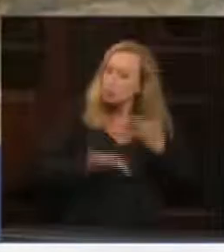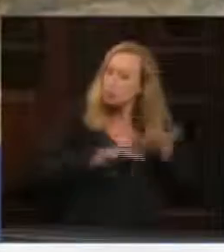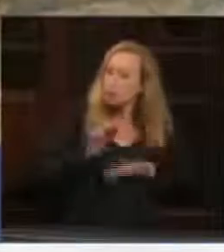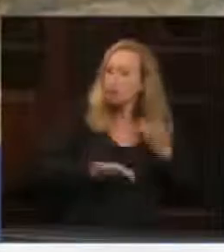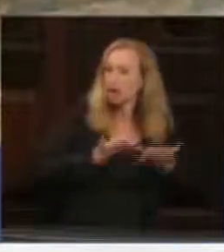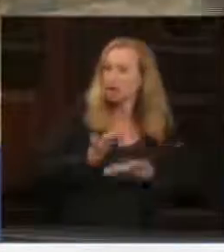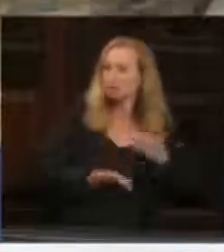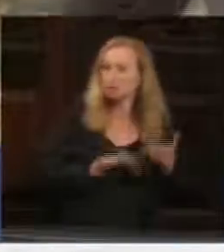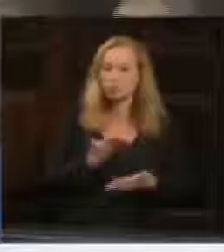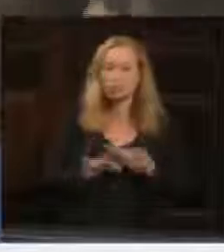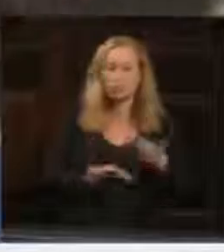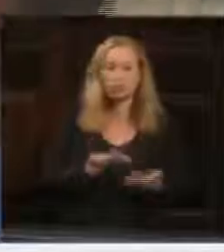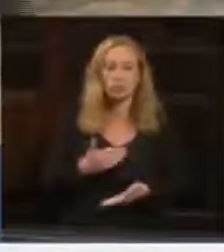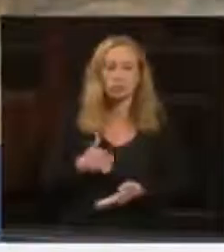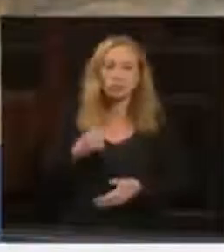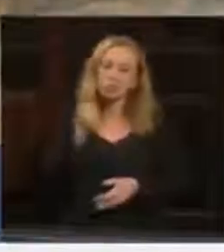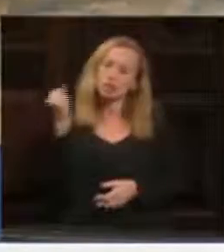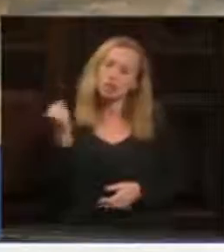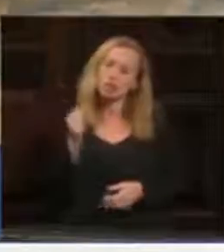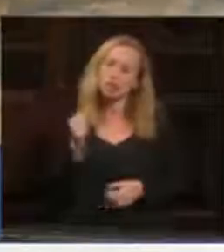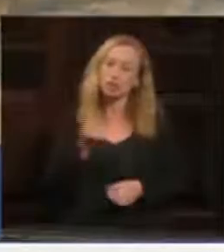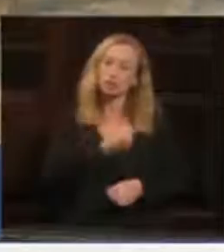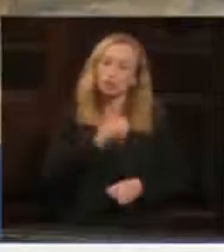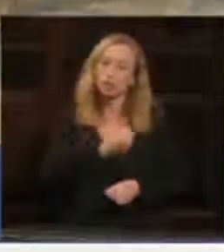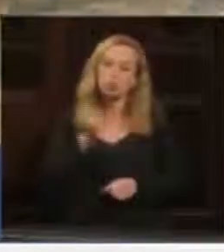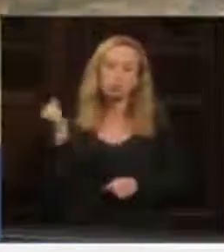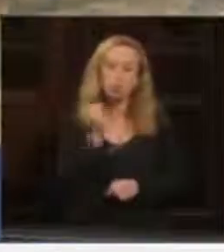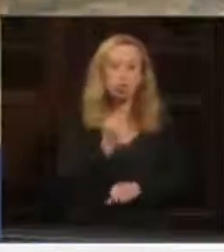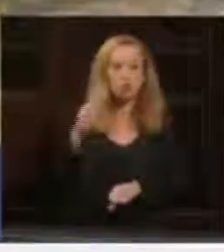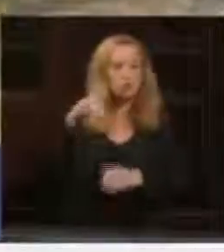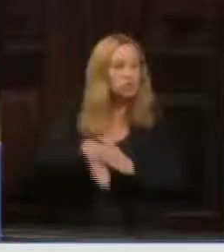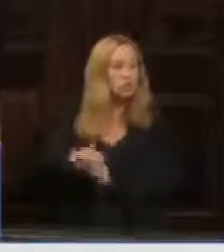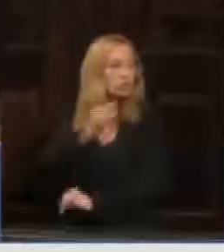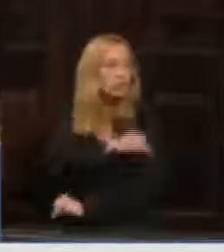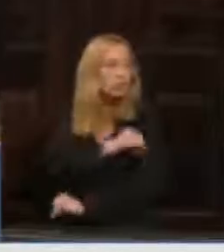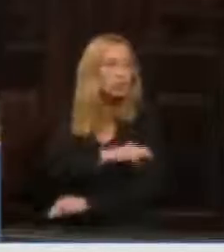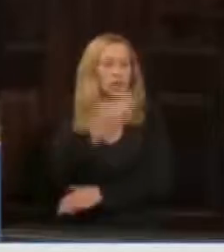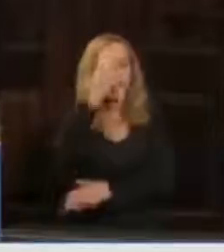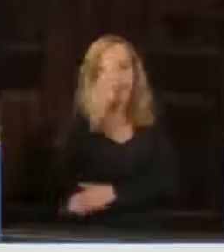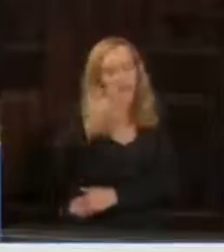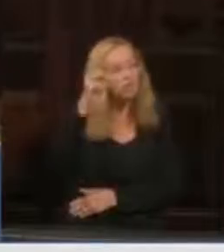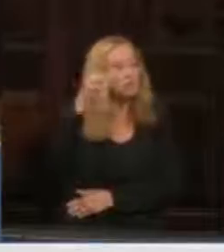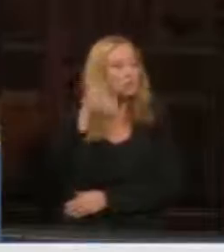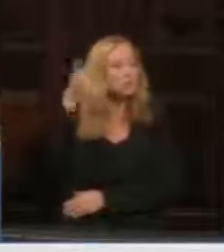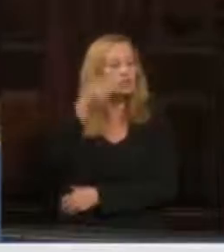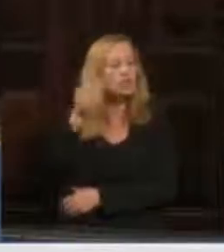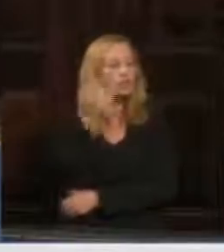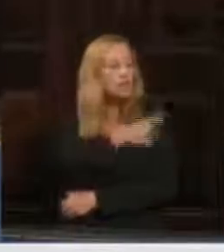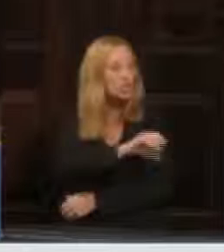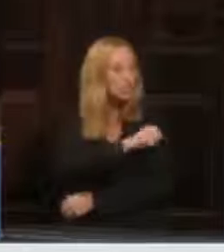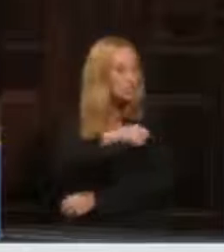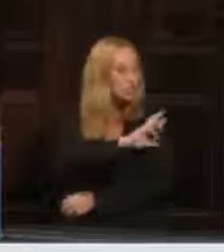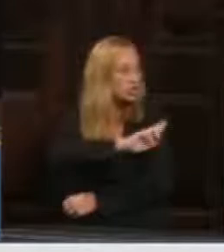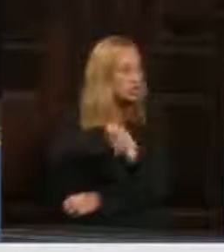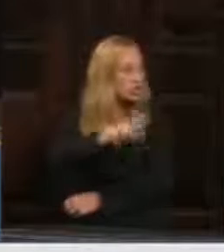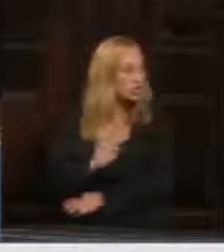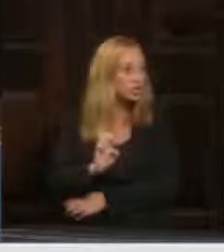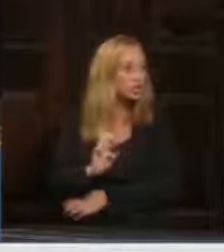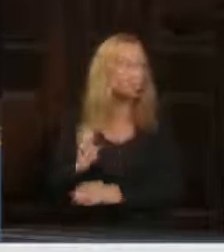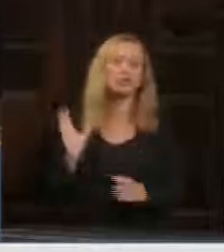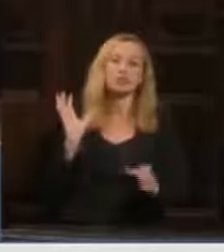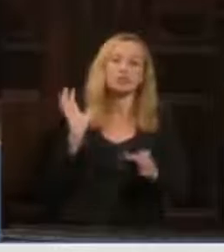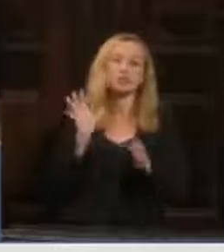que realmente trate essa questão. Obrigada. Exatamente. Muito obrigada, deputada Regiane. Presidente, então, para concluir, por favor,